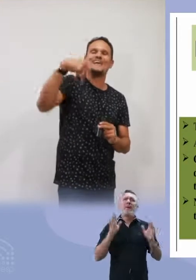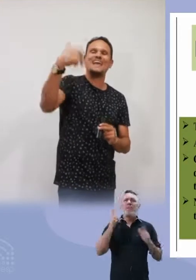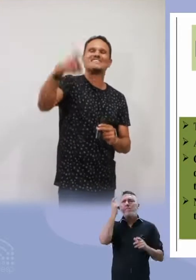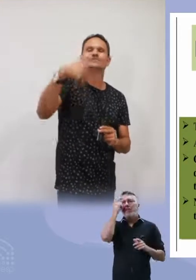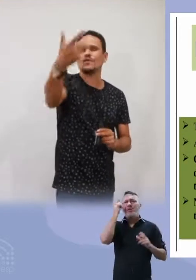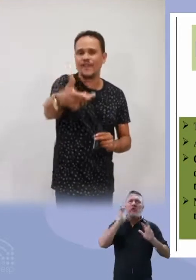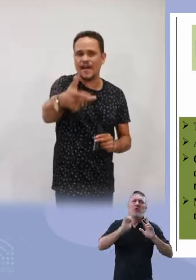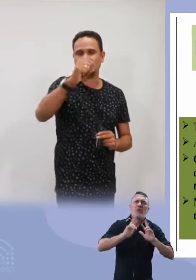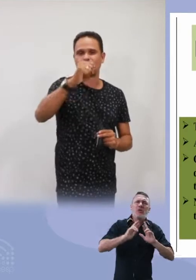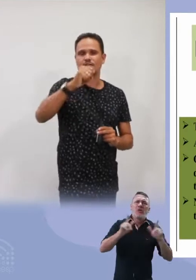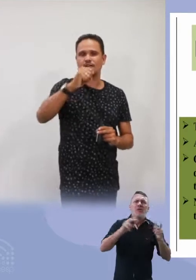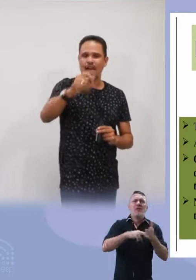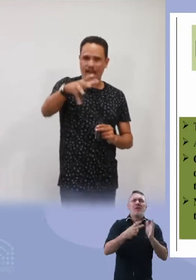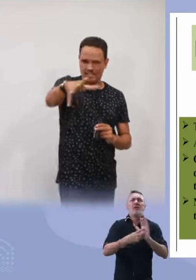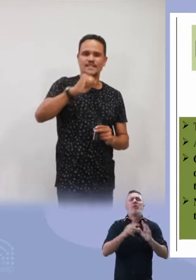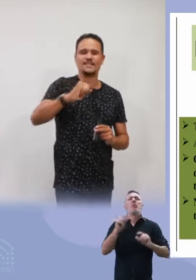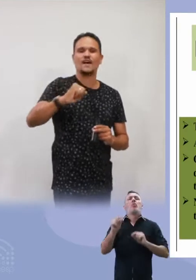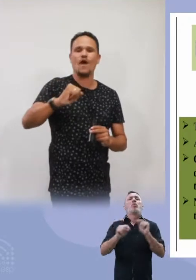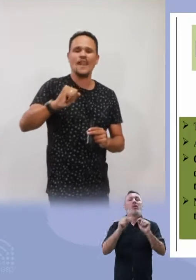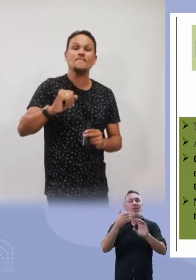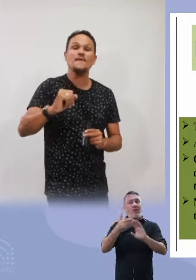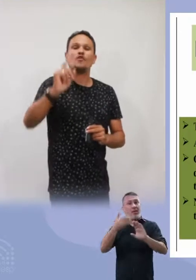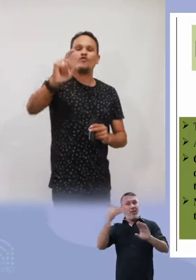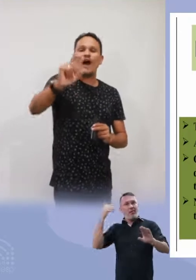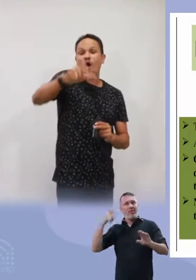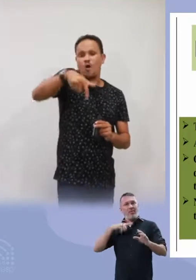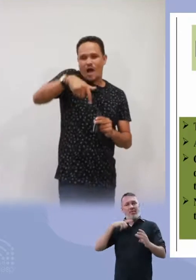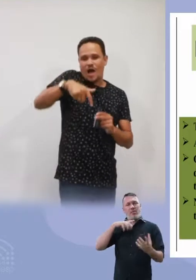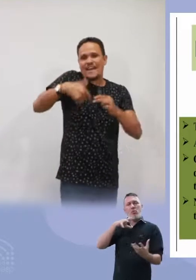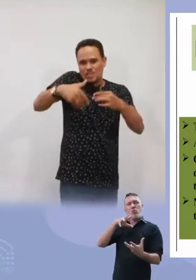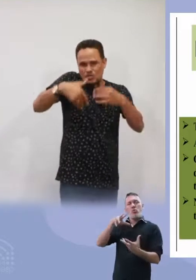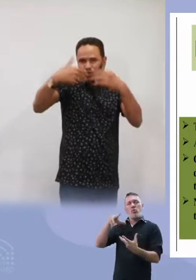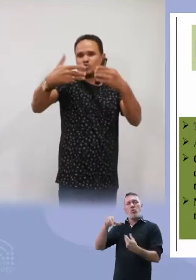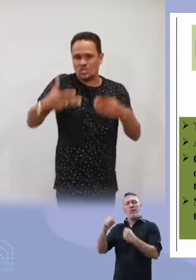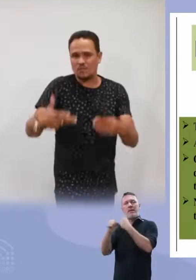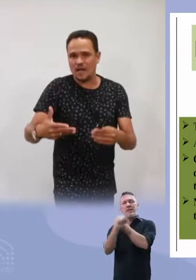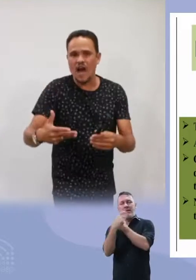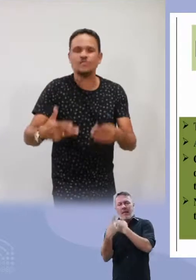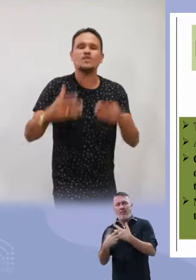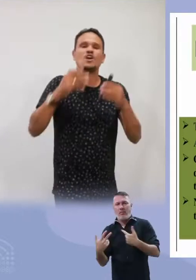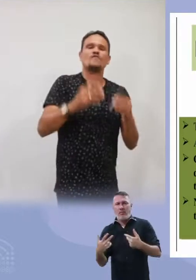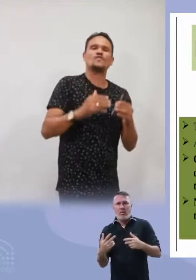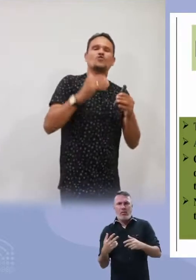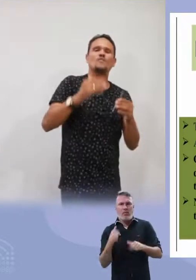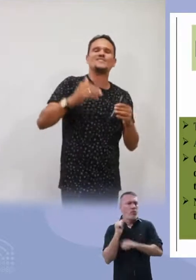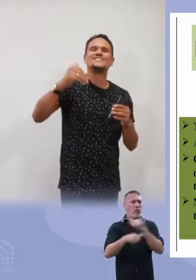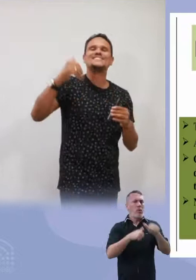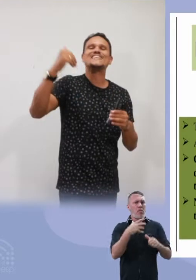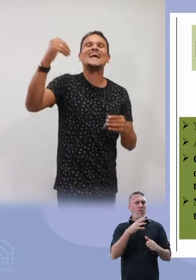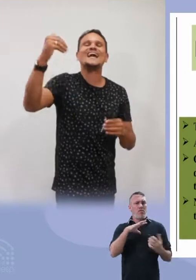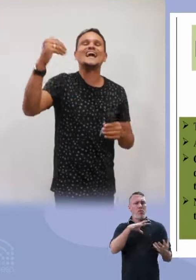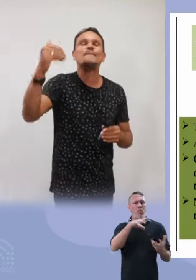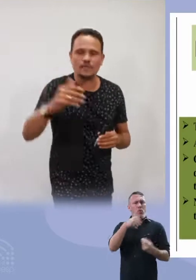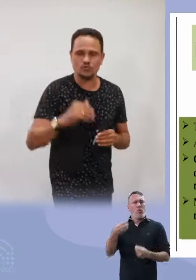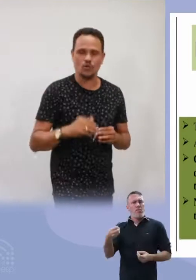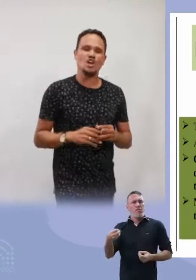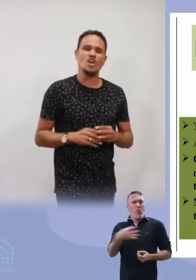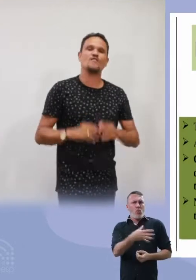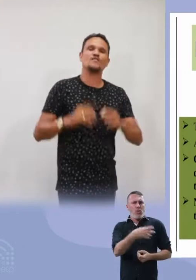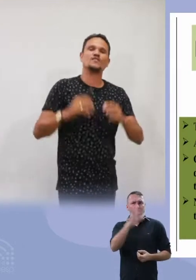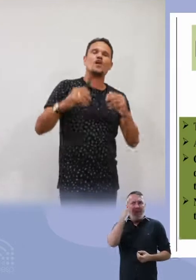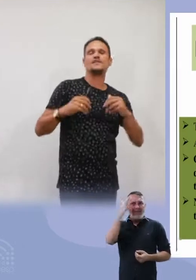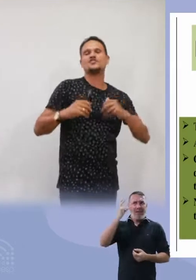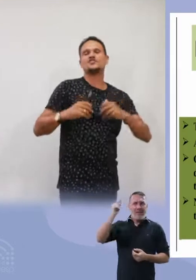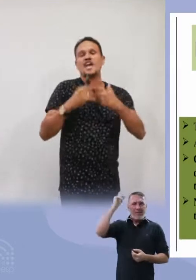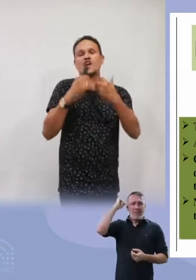pela criação de ovelhas. Você vai entender agora. A isso que eu estou te explicando, nós vamos dar o nome de cercamento, nós